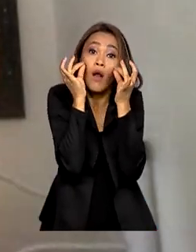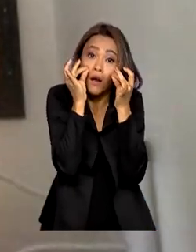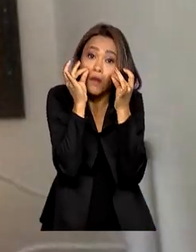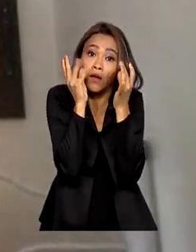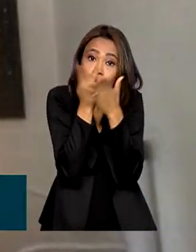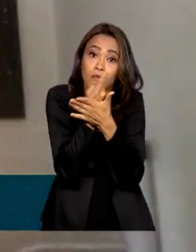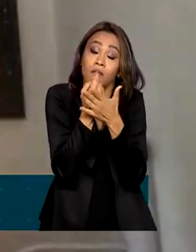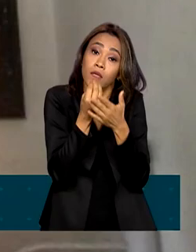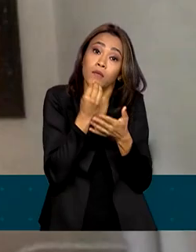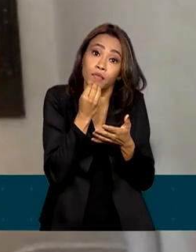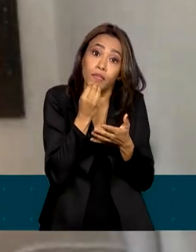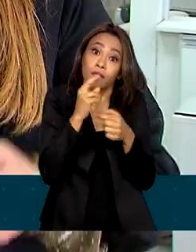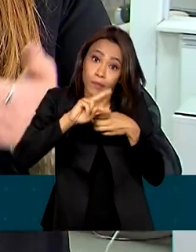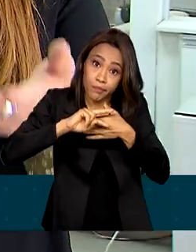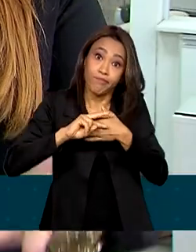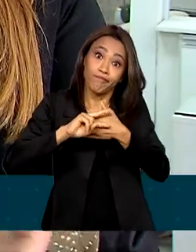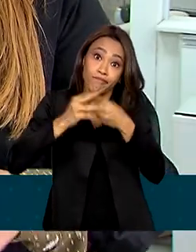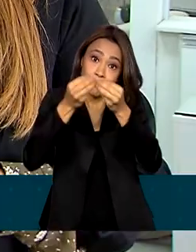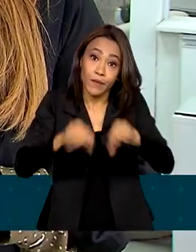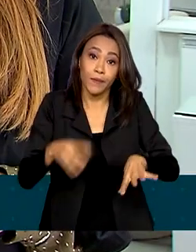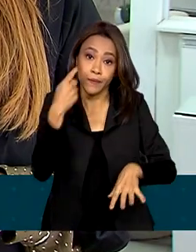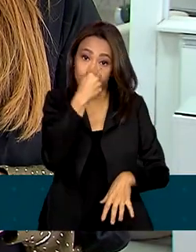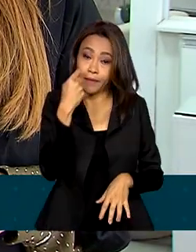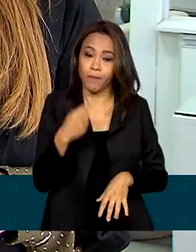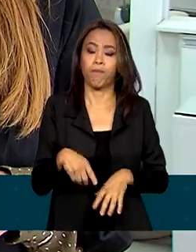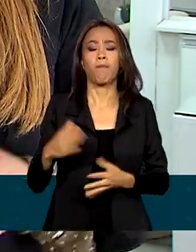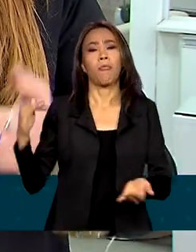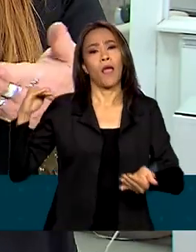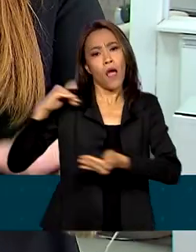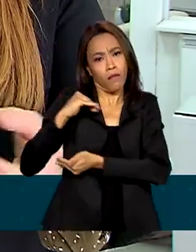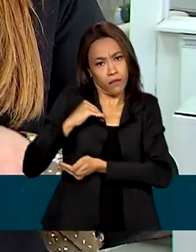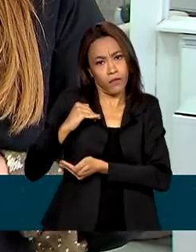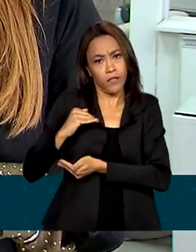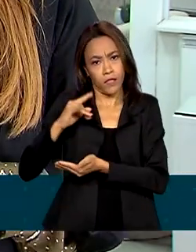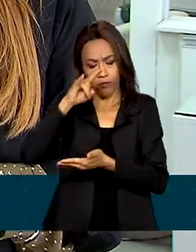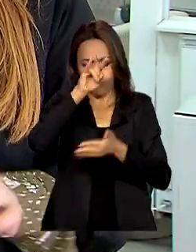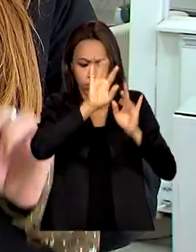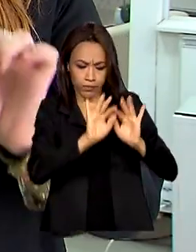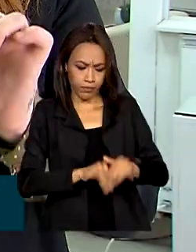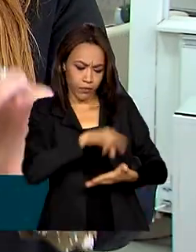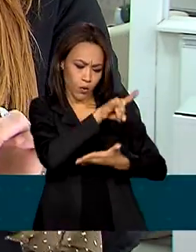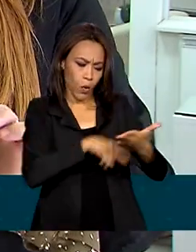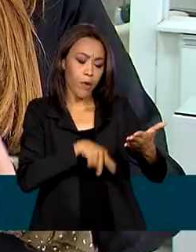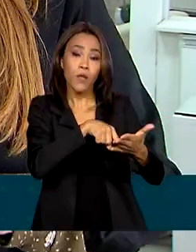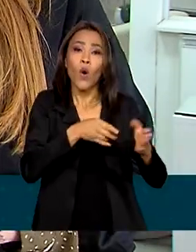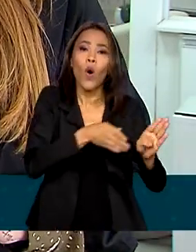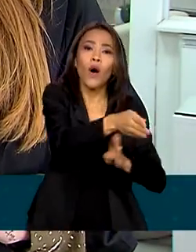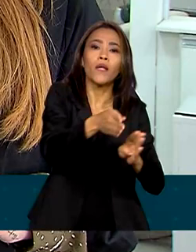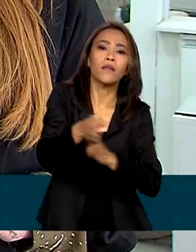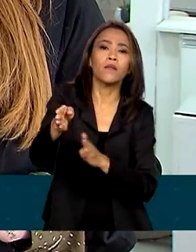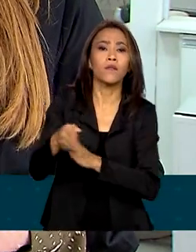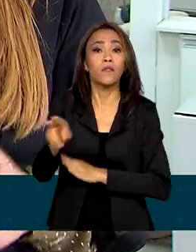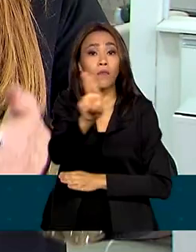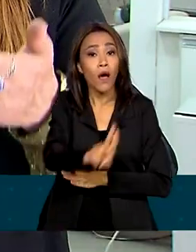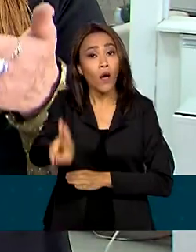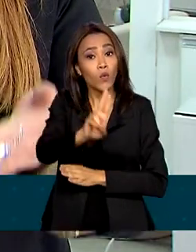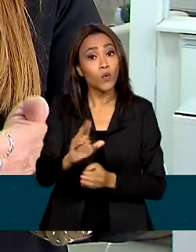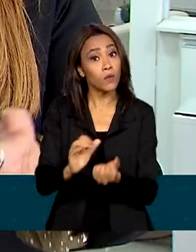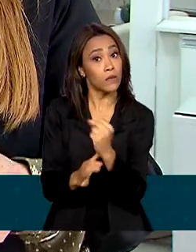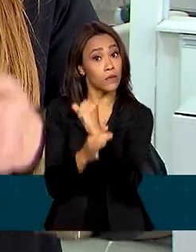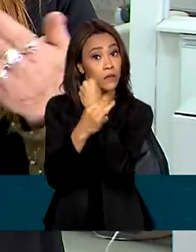E ela poderia ter sequelas Anvisa publicou um documento que traz recomendações para o uso seguro de produtos